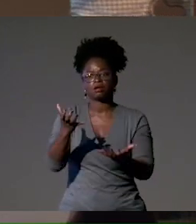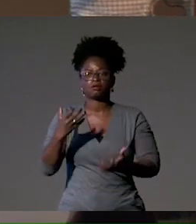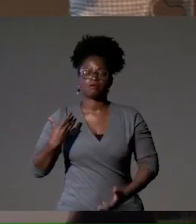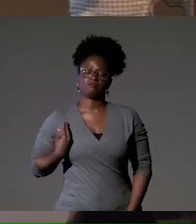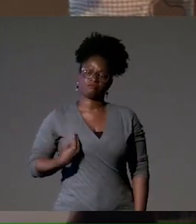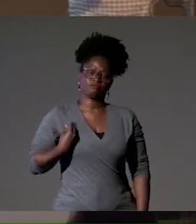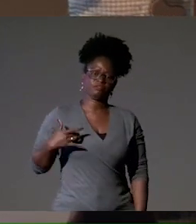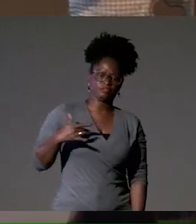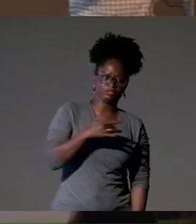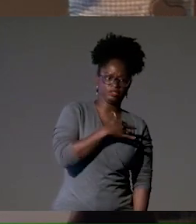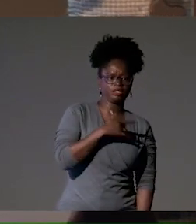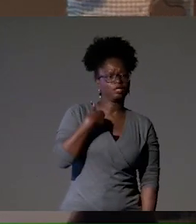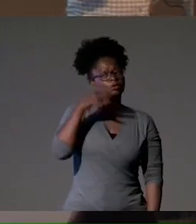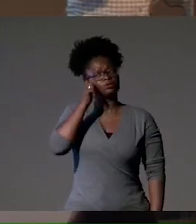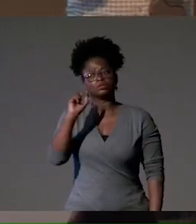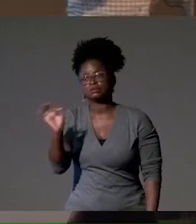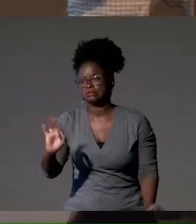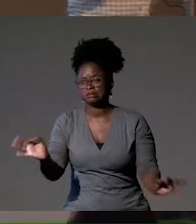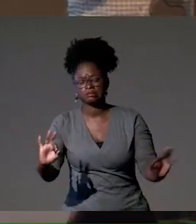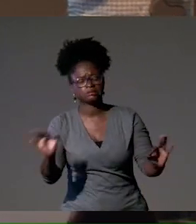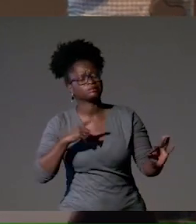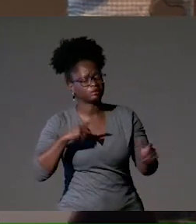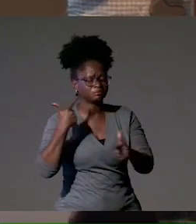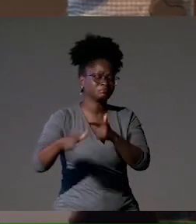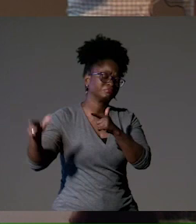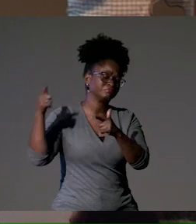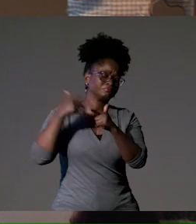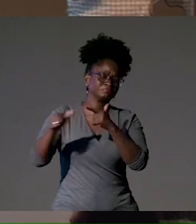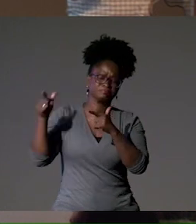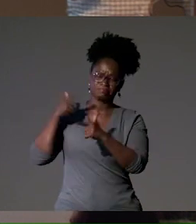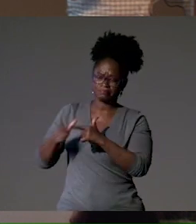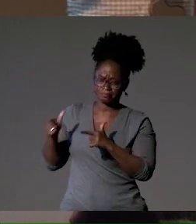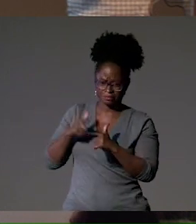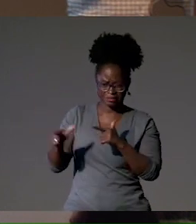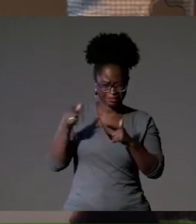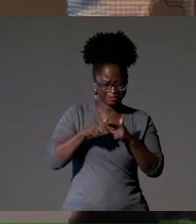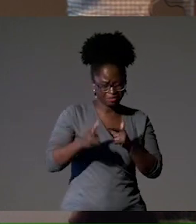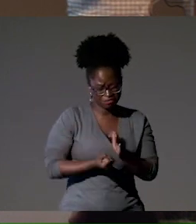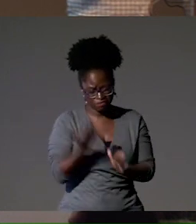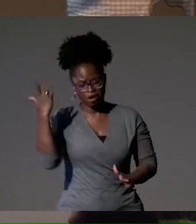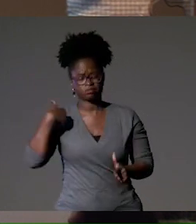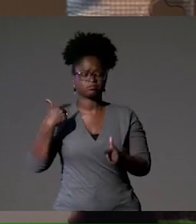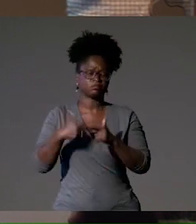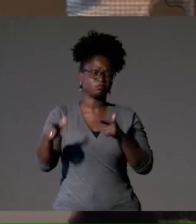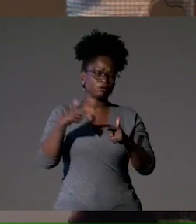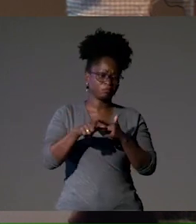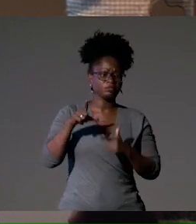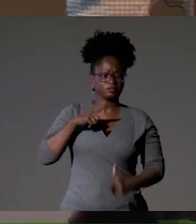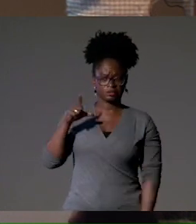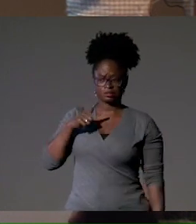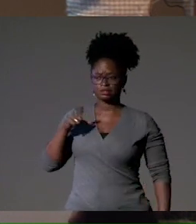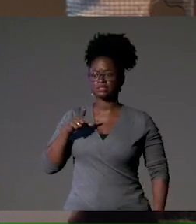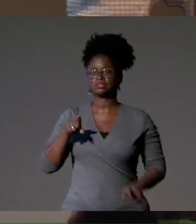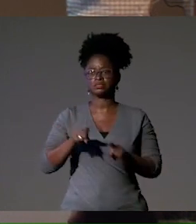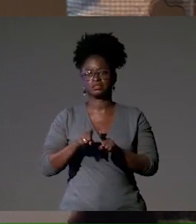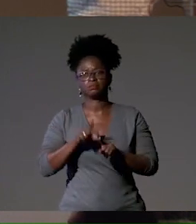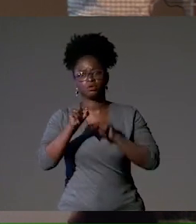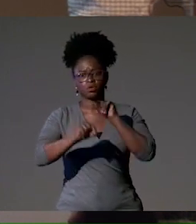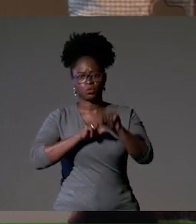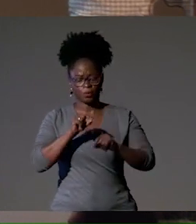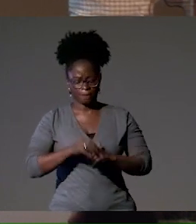saudável. E o não dormir traz uma série de prejuízos muito bem estabelecidos em literatura médica, inclusive reduzir o tempo de